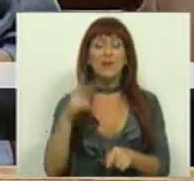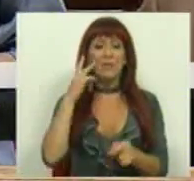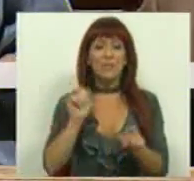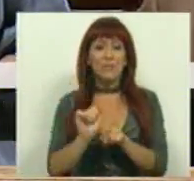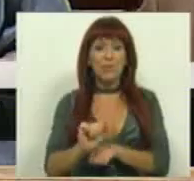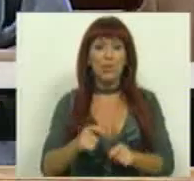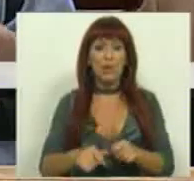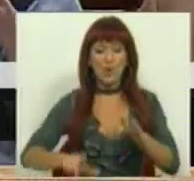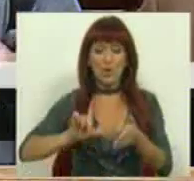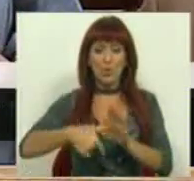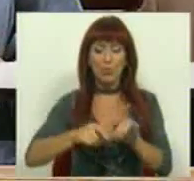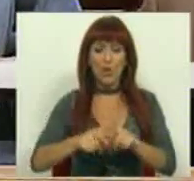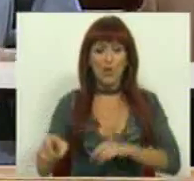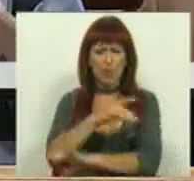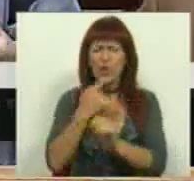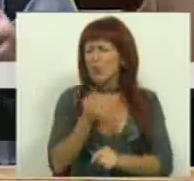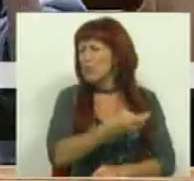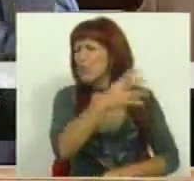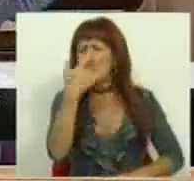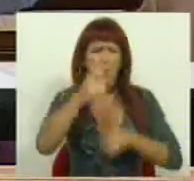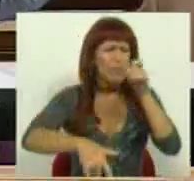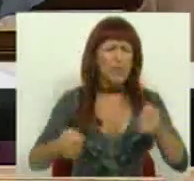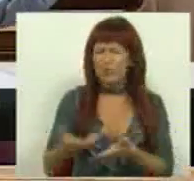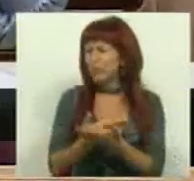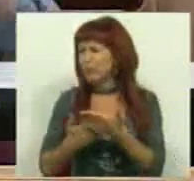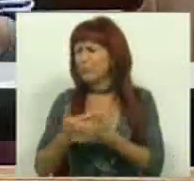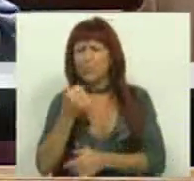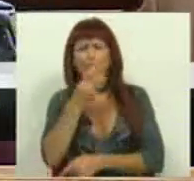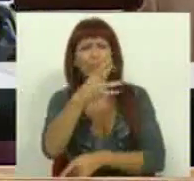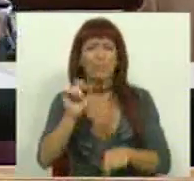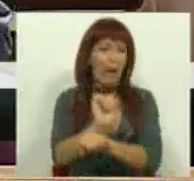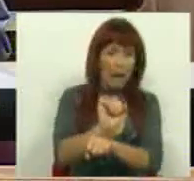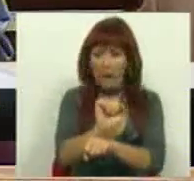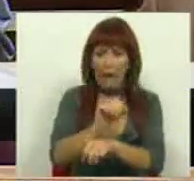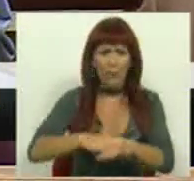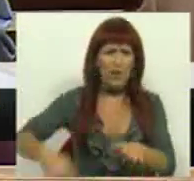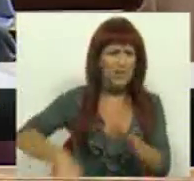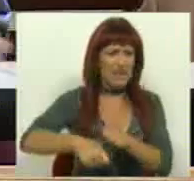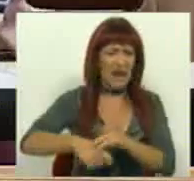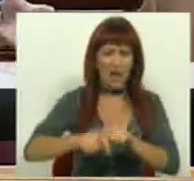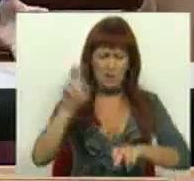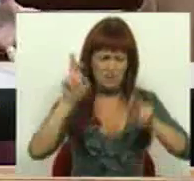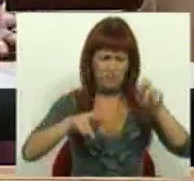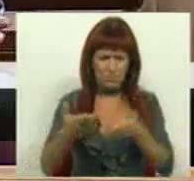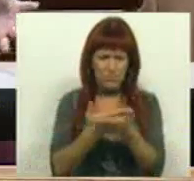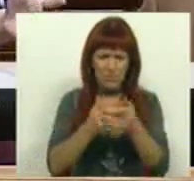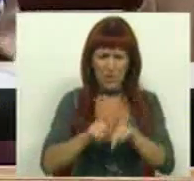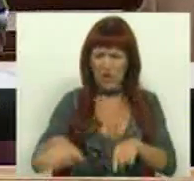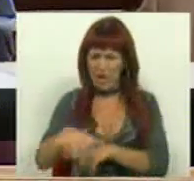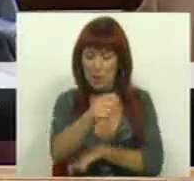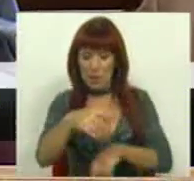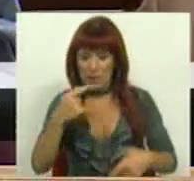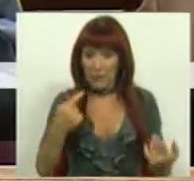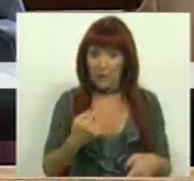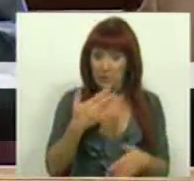projeto europeu, quando temos tantos cidadãos, tantas economias sitiadas pela pressão dos mercados, a zona euro a viver à